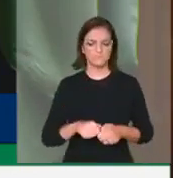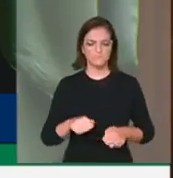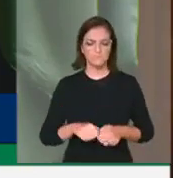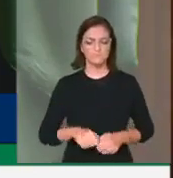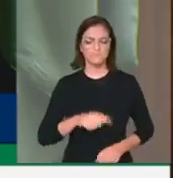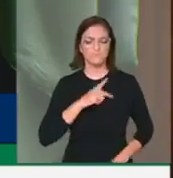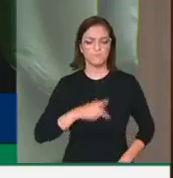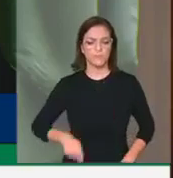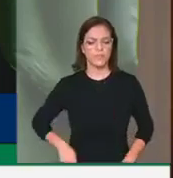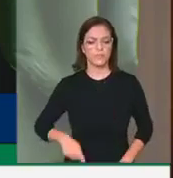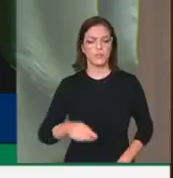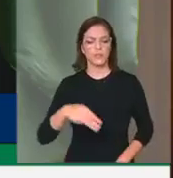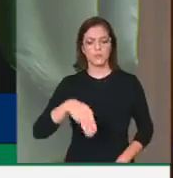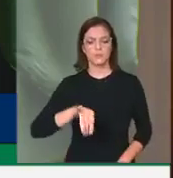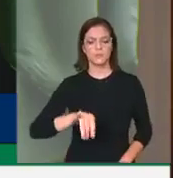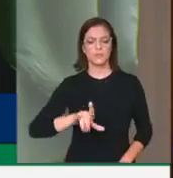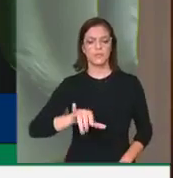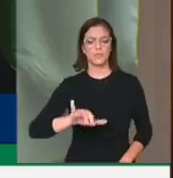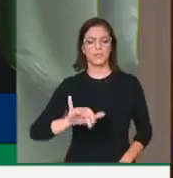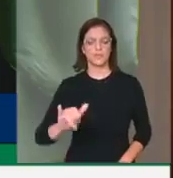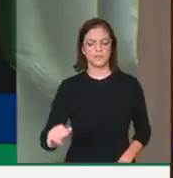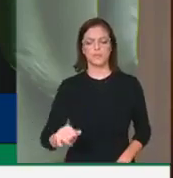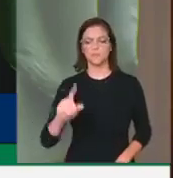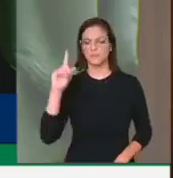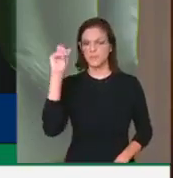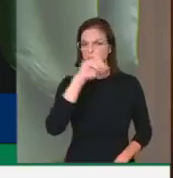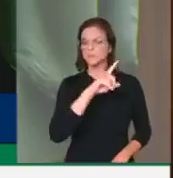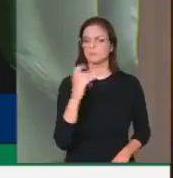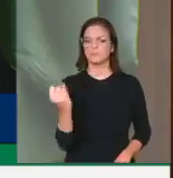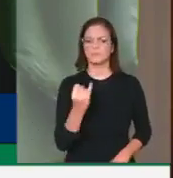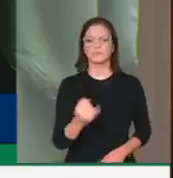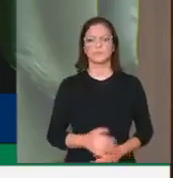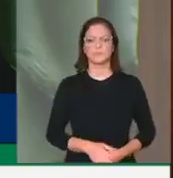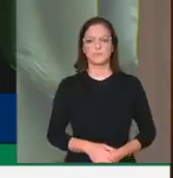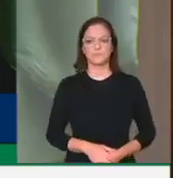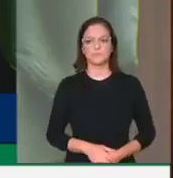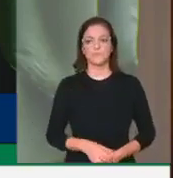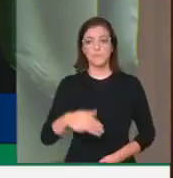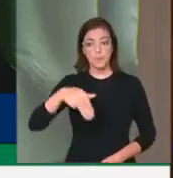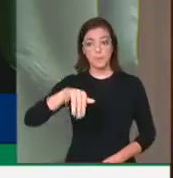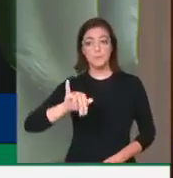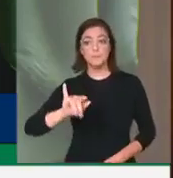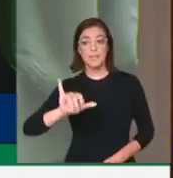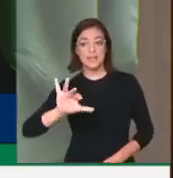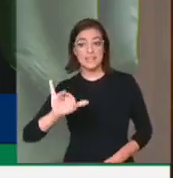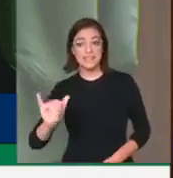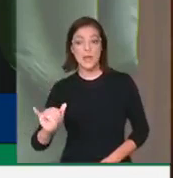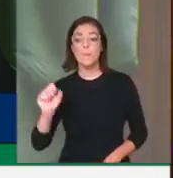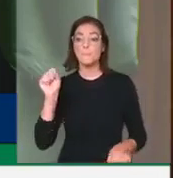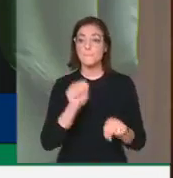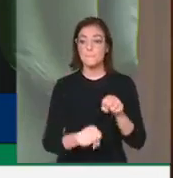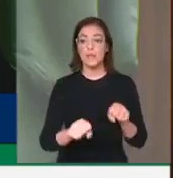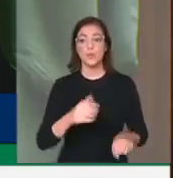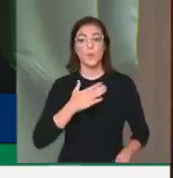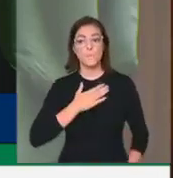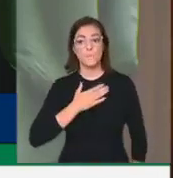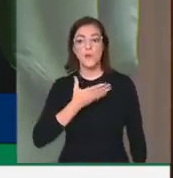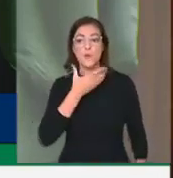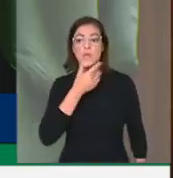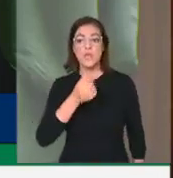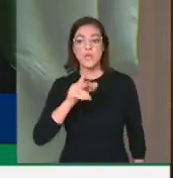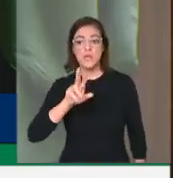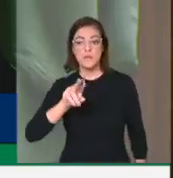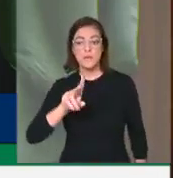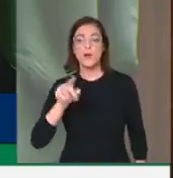ali um trabalho duro e importante. A milícia, ministro Sérgio Moro, matou o meu irmão. A milícia matou o meu irmão. O